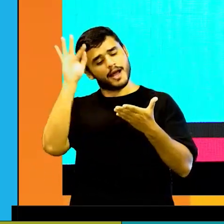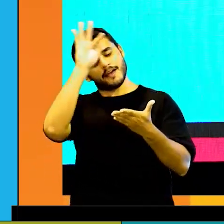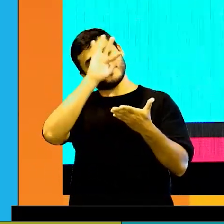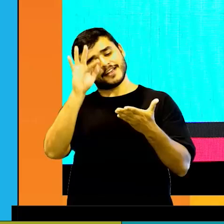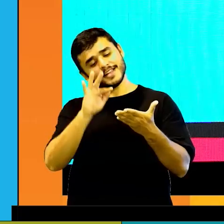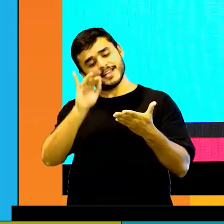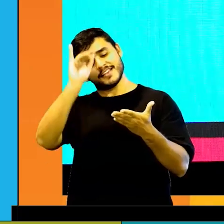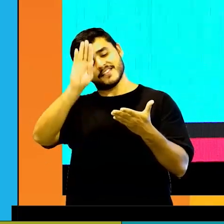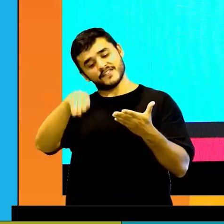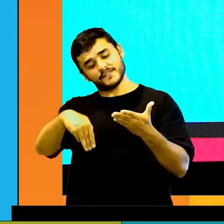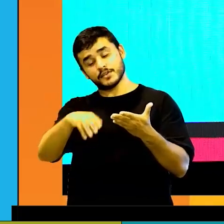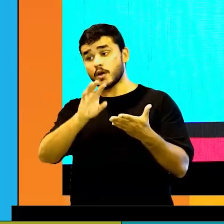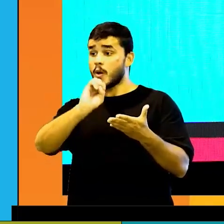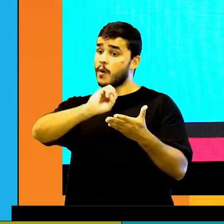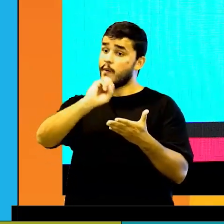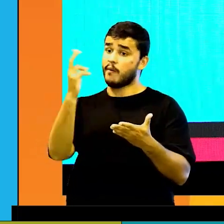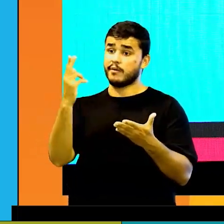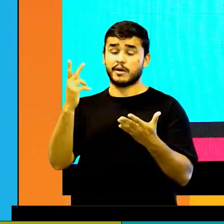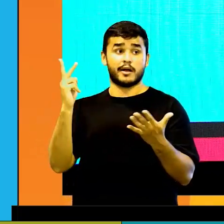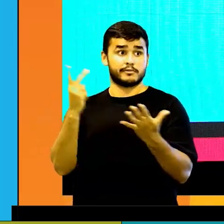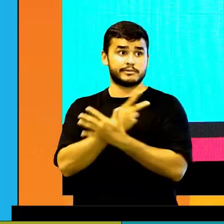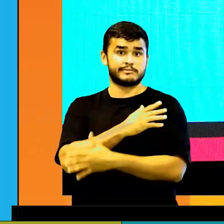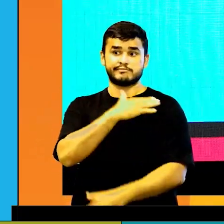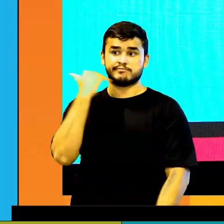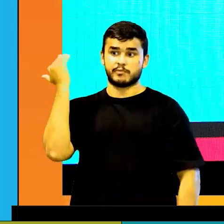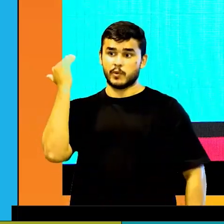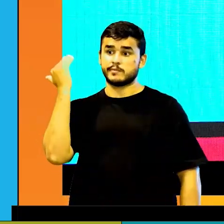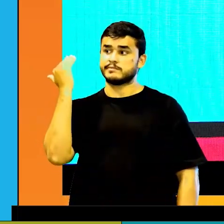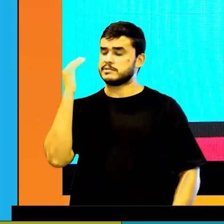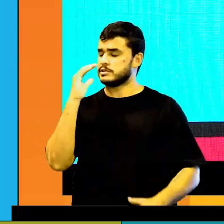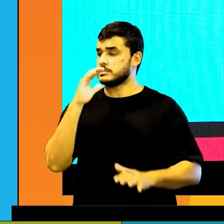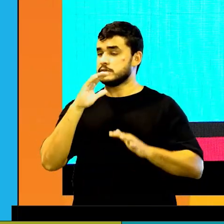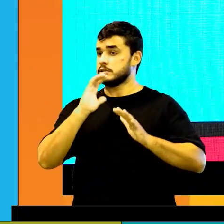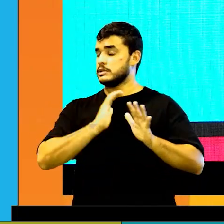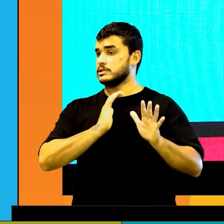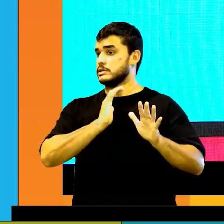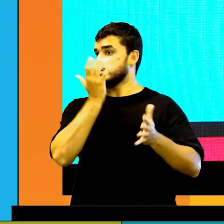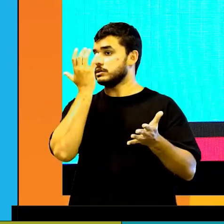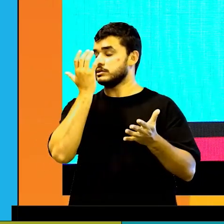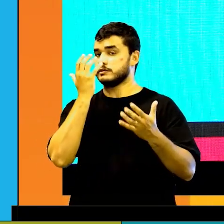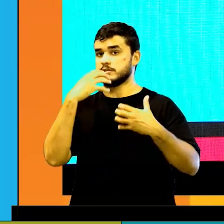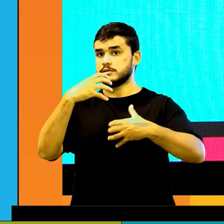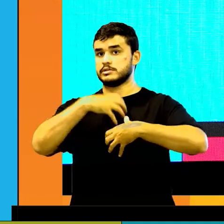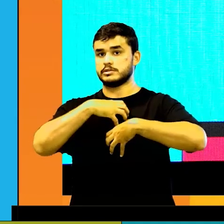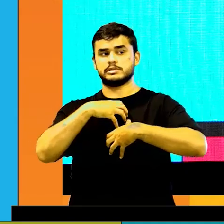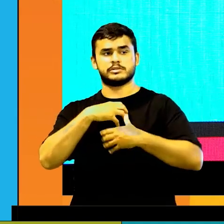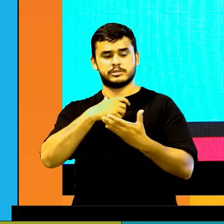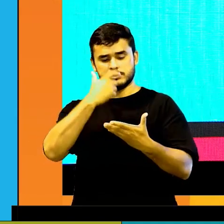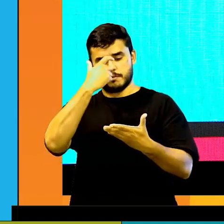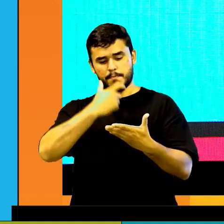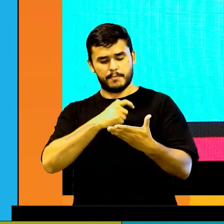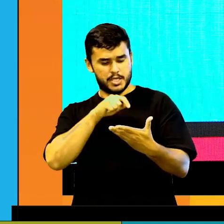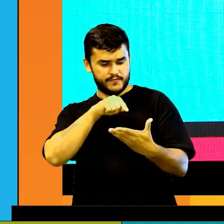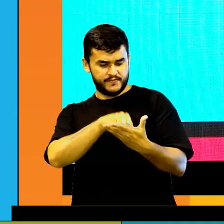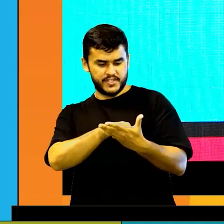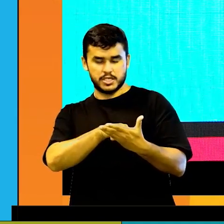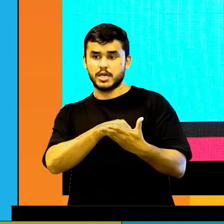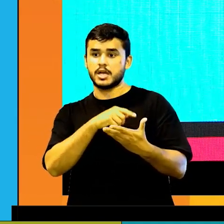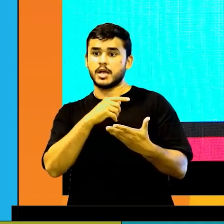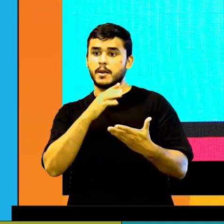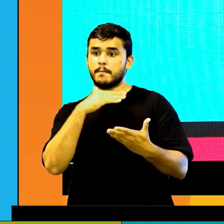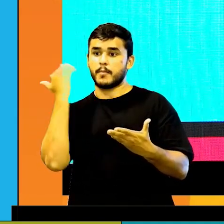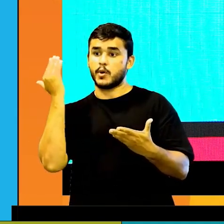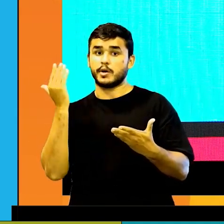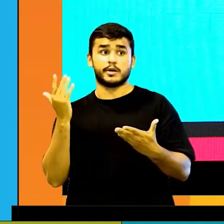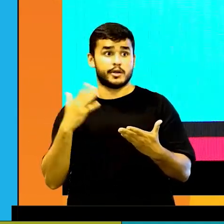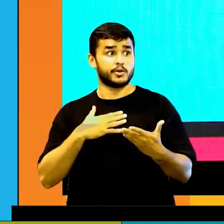com uma tragédia, tá? Eu adoro tragédia. Eu acho massa quando no final o principal ator morre, o protagonista morre. Eu acho